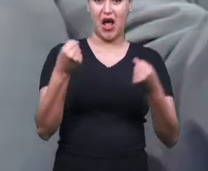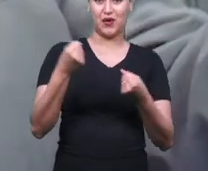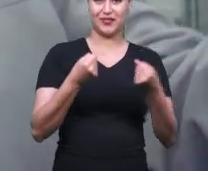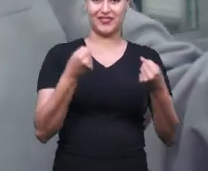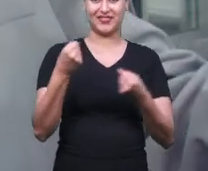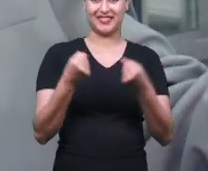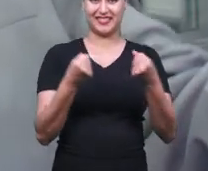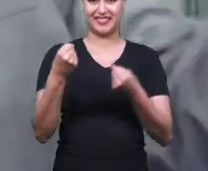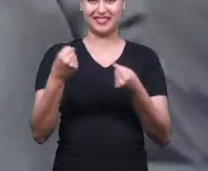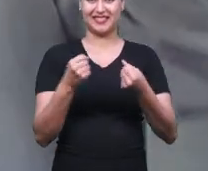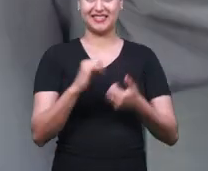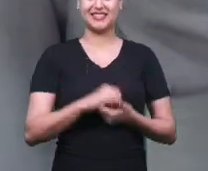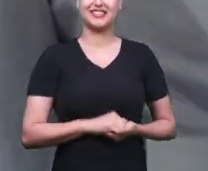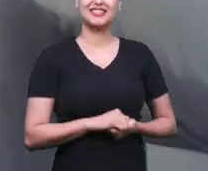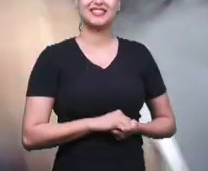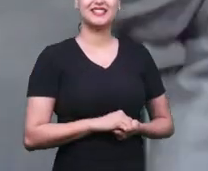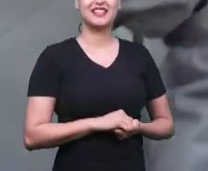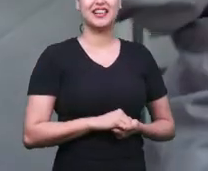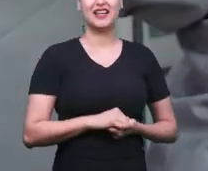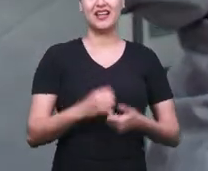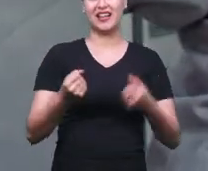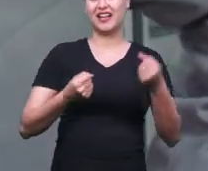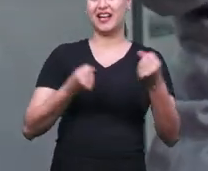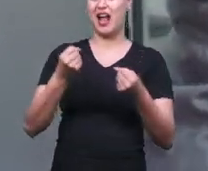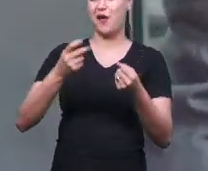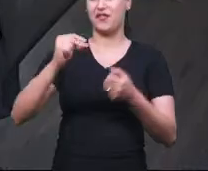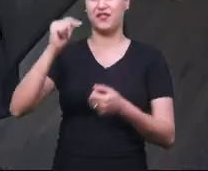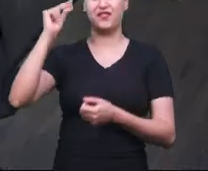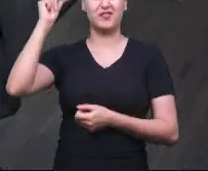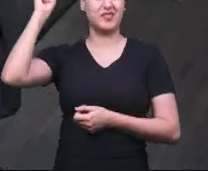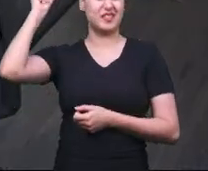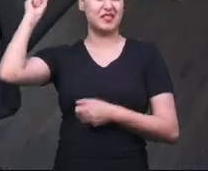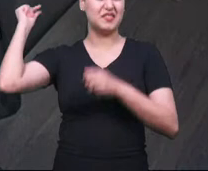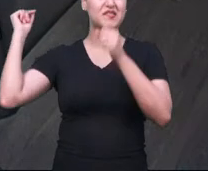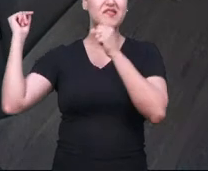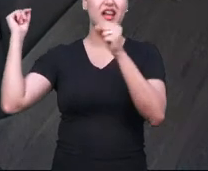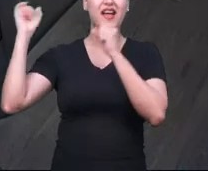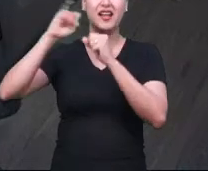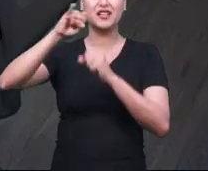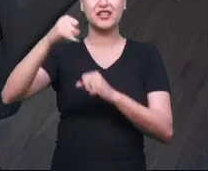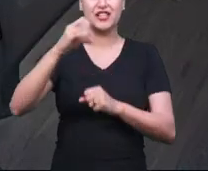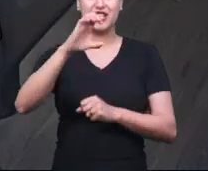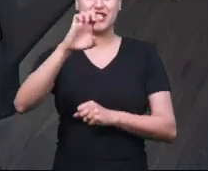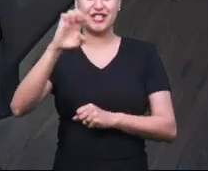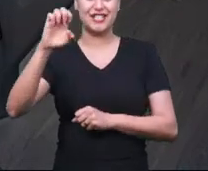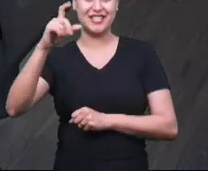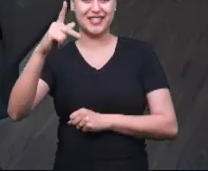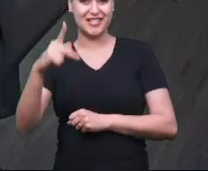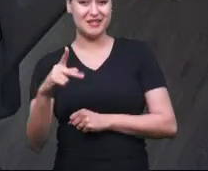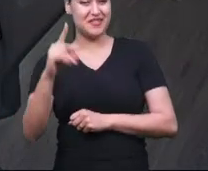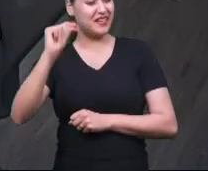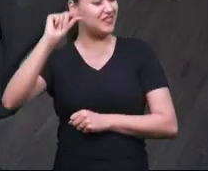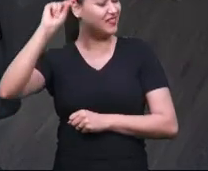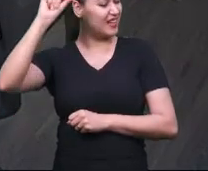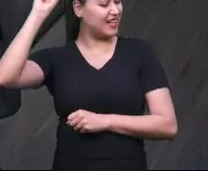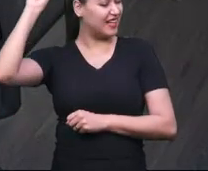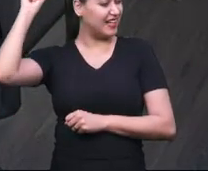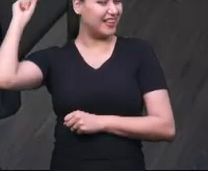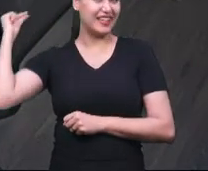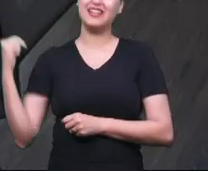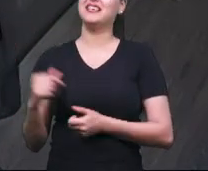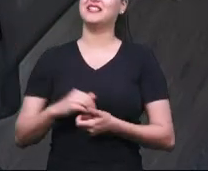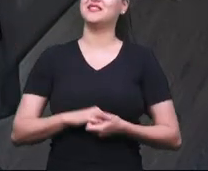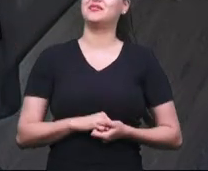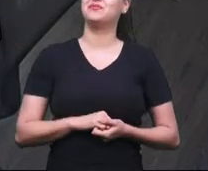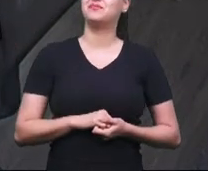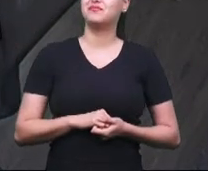Não o jipão de hoje, né? Aí... Jipe raiz. Jipe raiz. Aí ele chegou para mim e falou